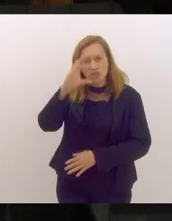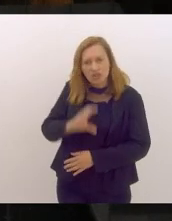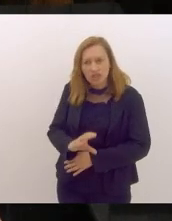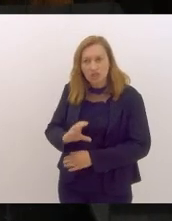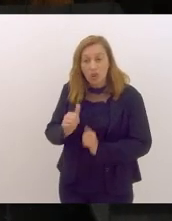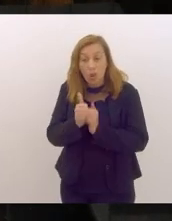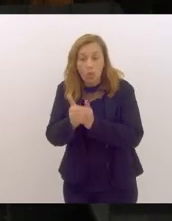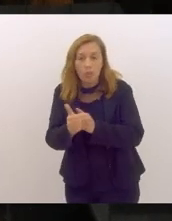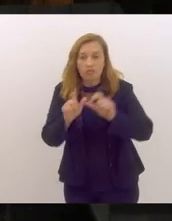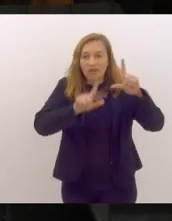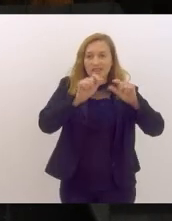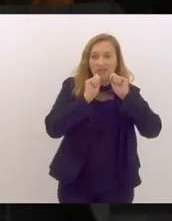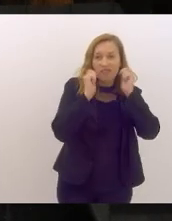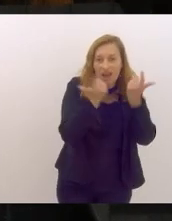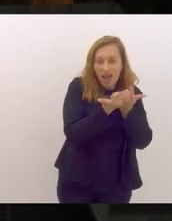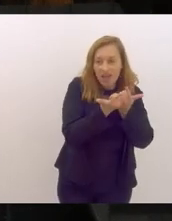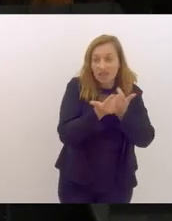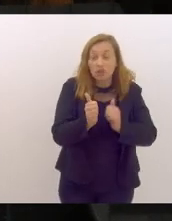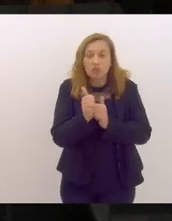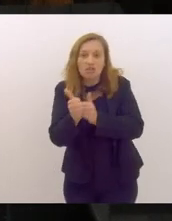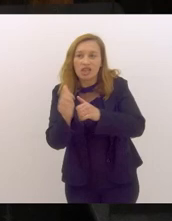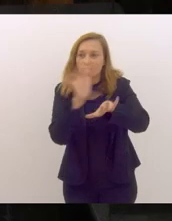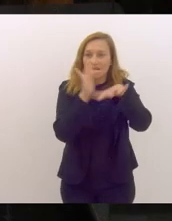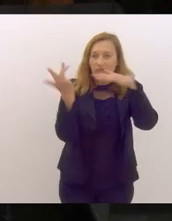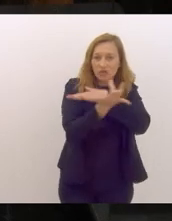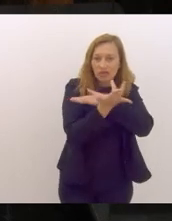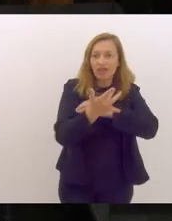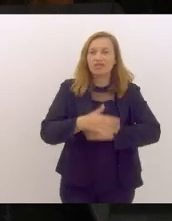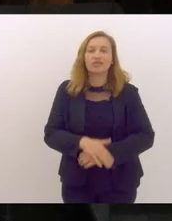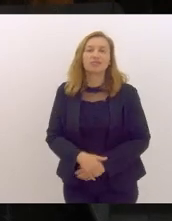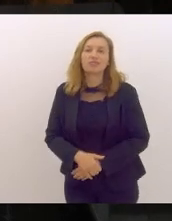acompanham pela TV Alerj, nos seguem pelas redes sociais,